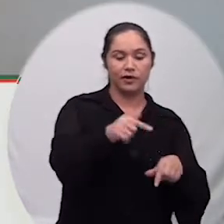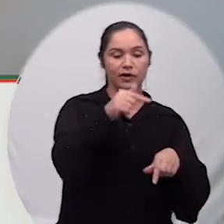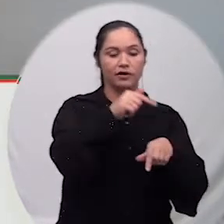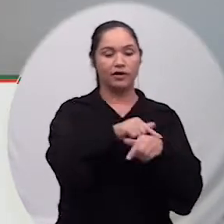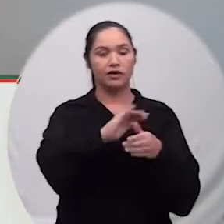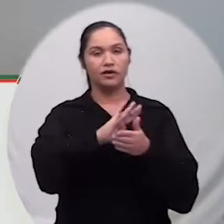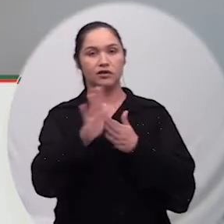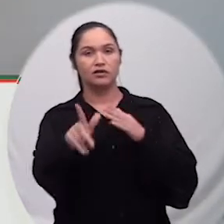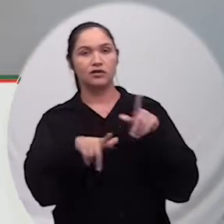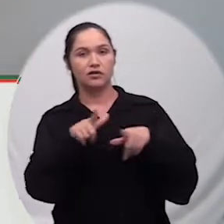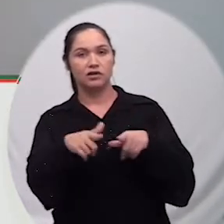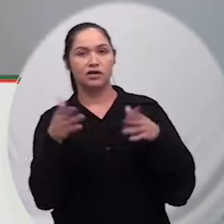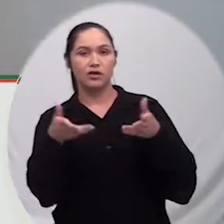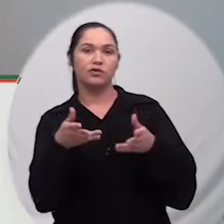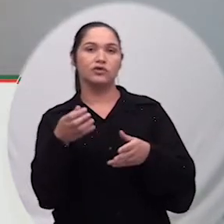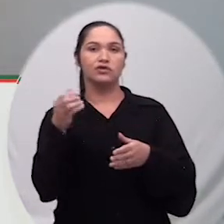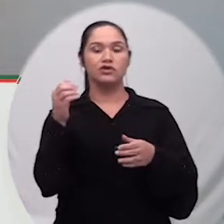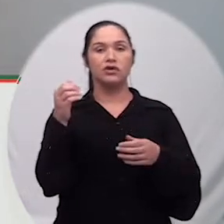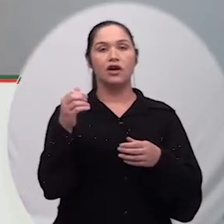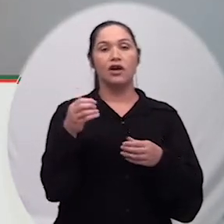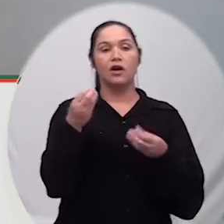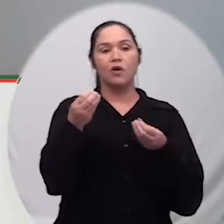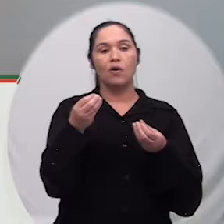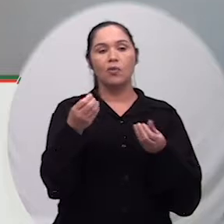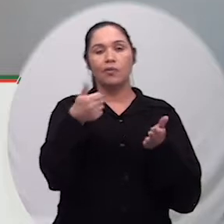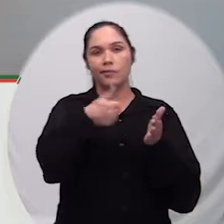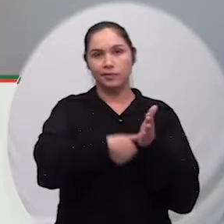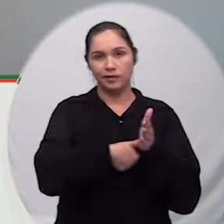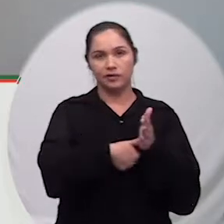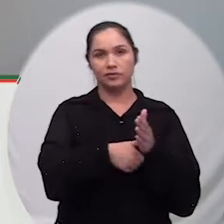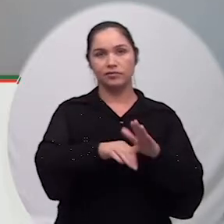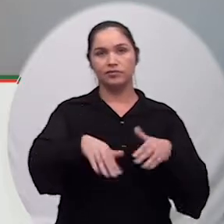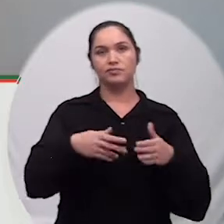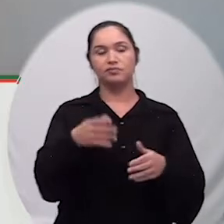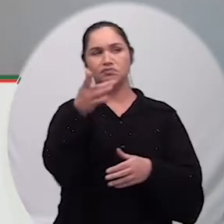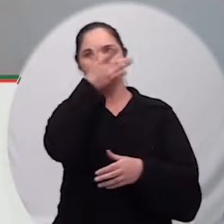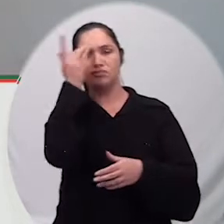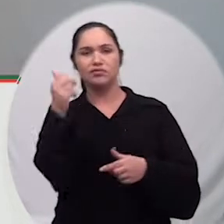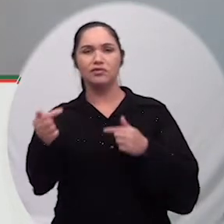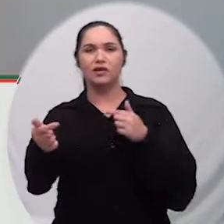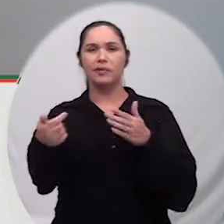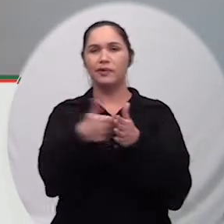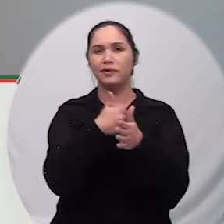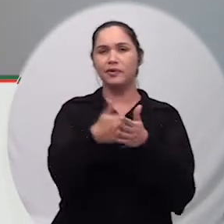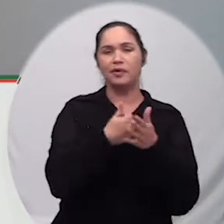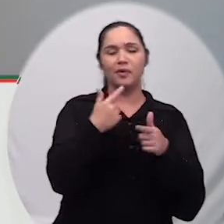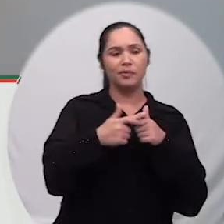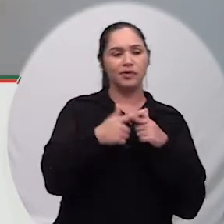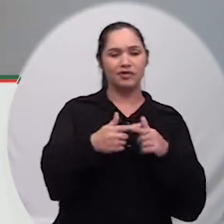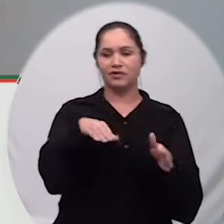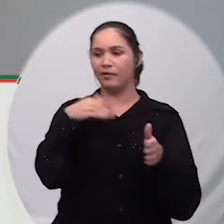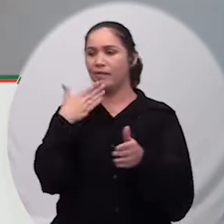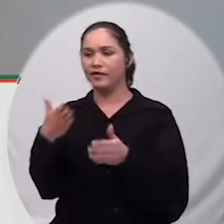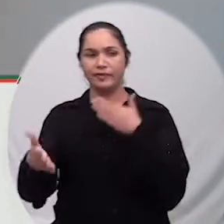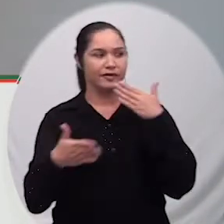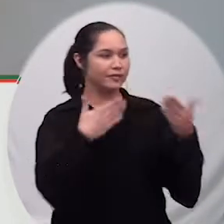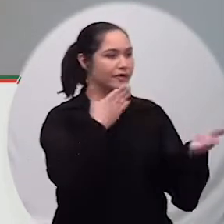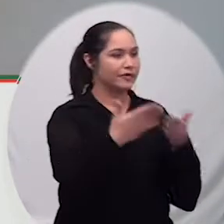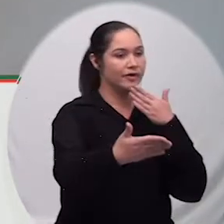logicamente, na verdade eu pego e falo assim, não, é para realmente dar visibilidade e defender também as próprias pessoas, né? Para a gente ter a parte